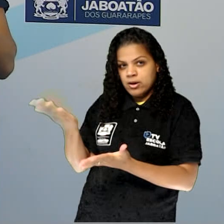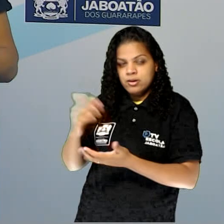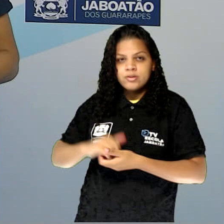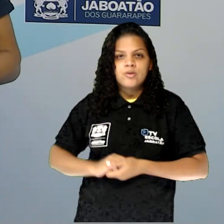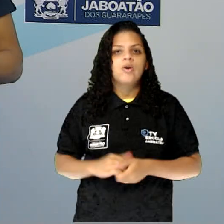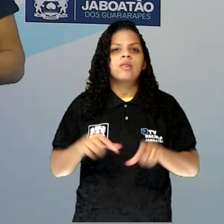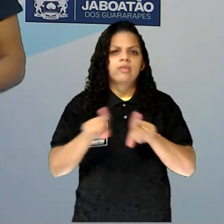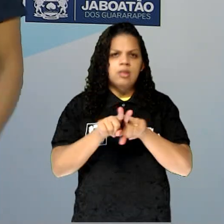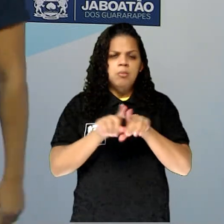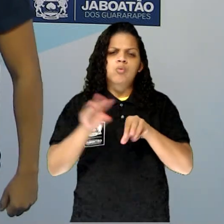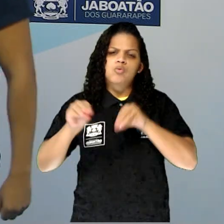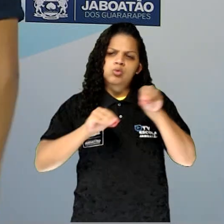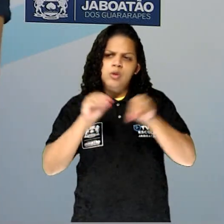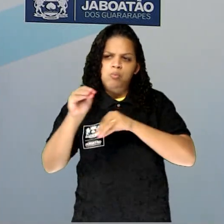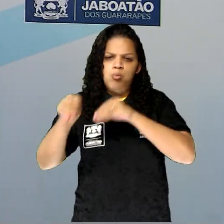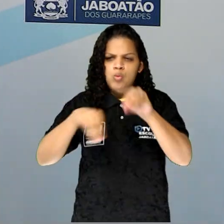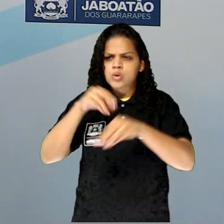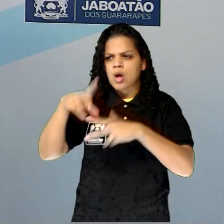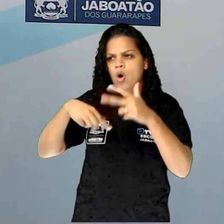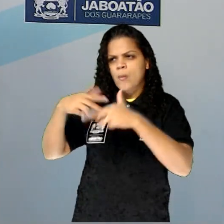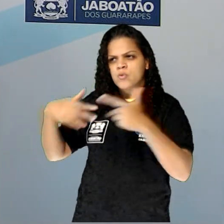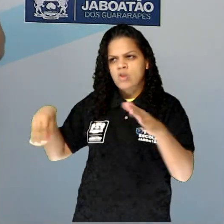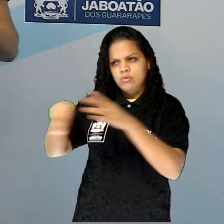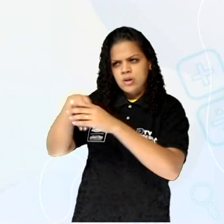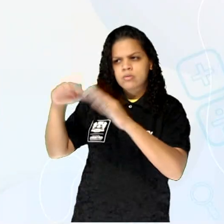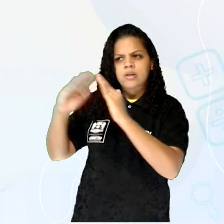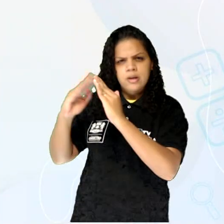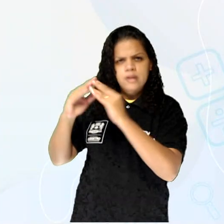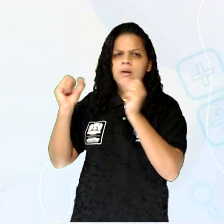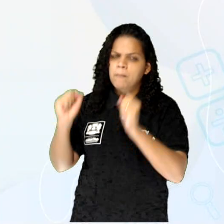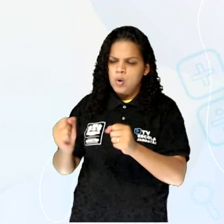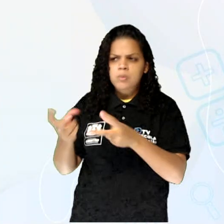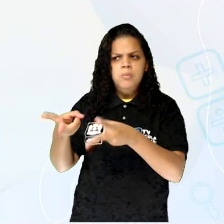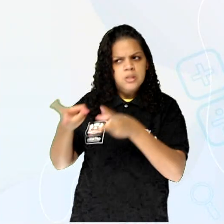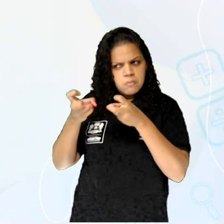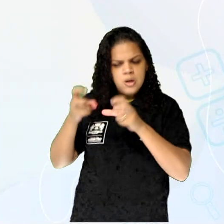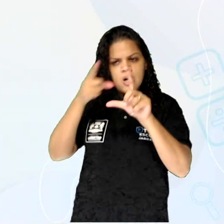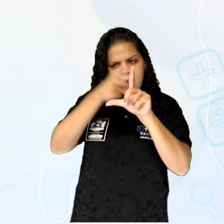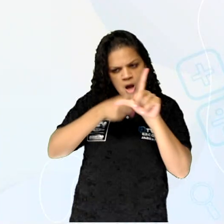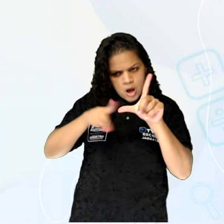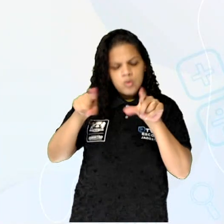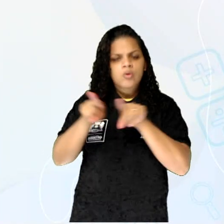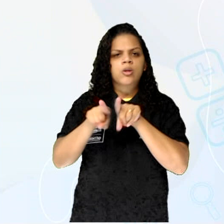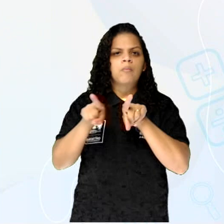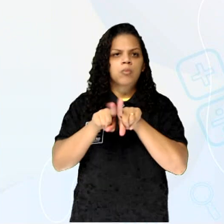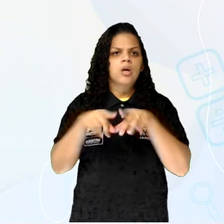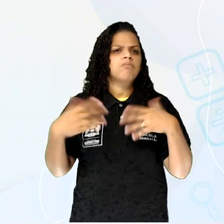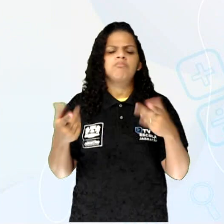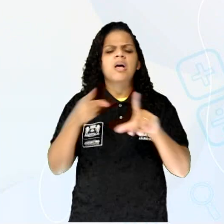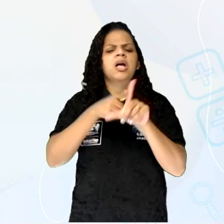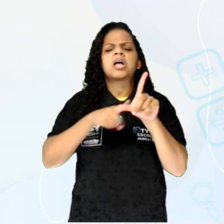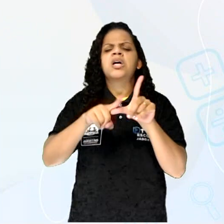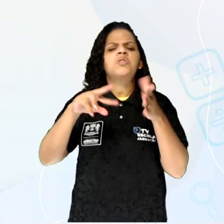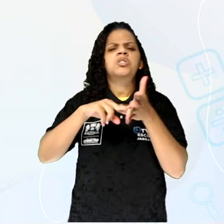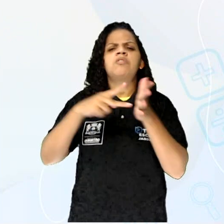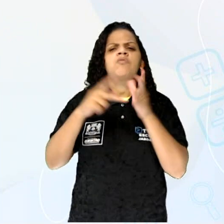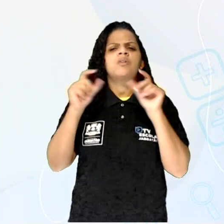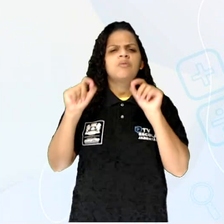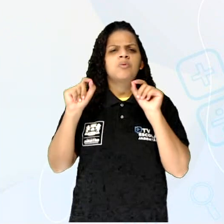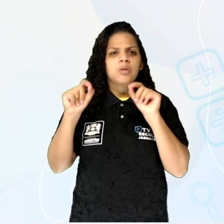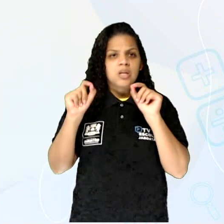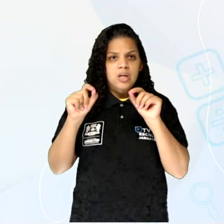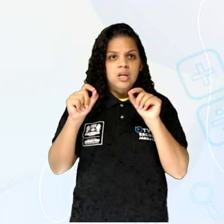ambos bom e o que é ângulo ângulo está relacionado com a ideia de inclinação